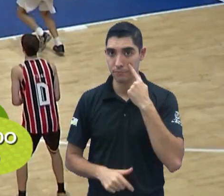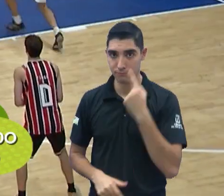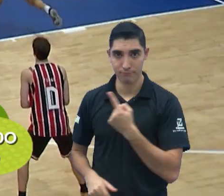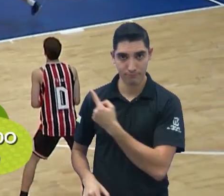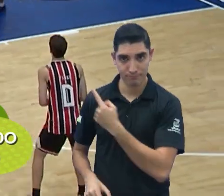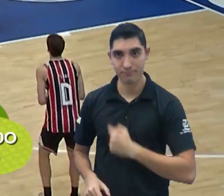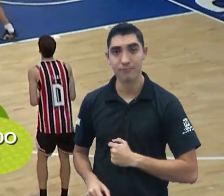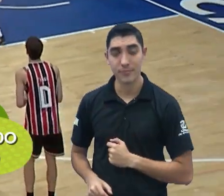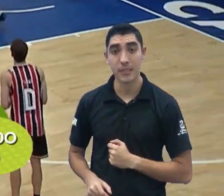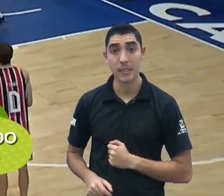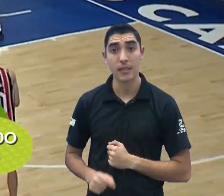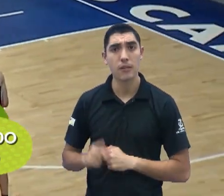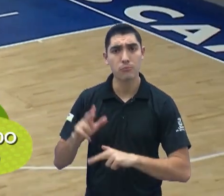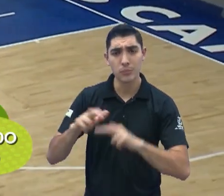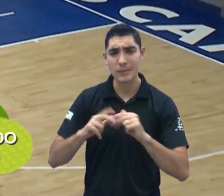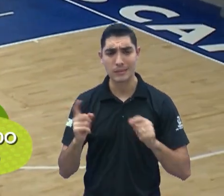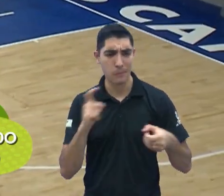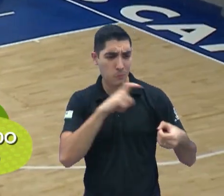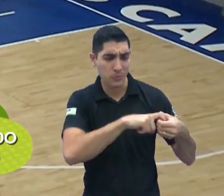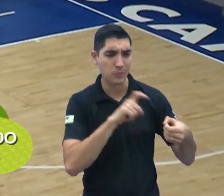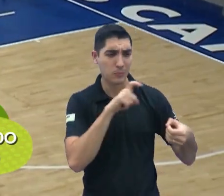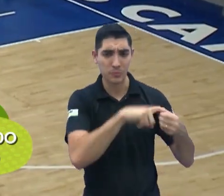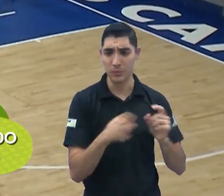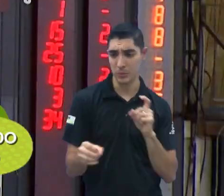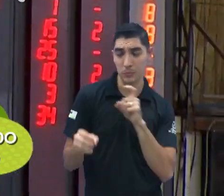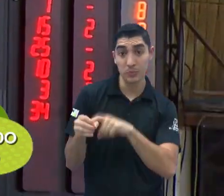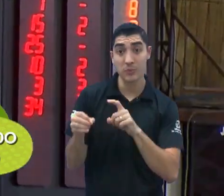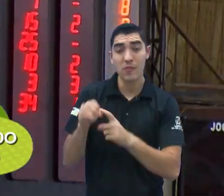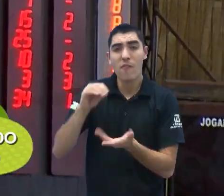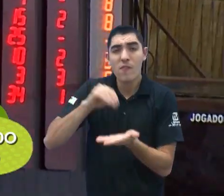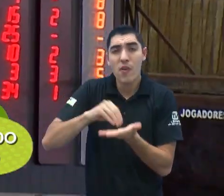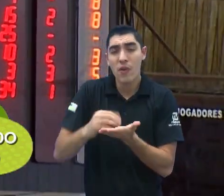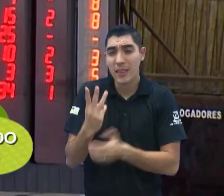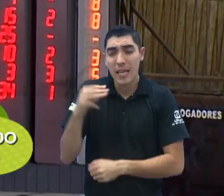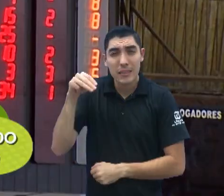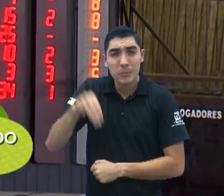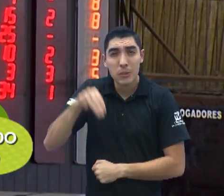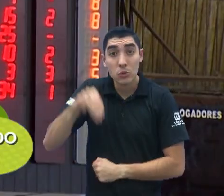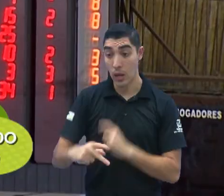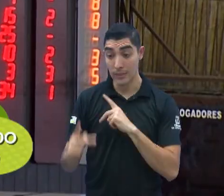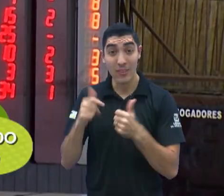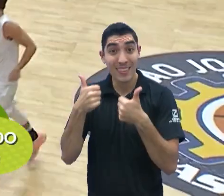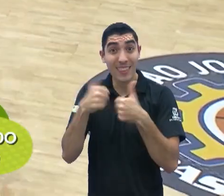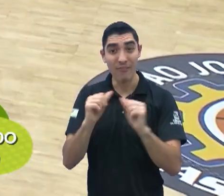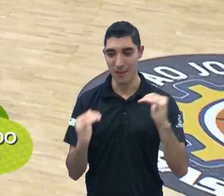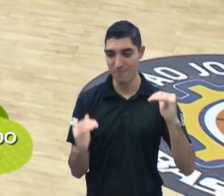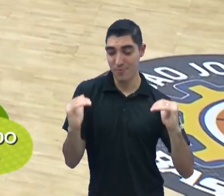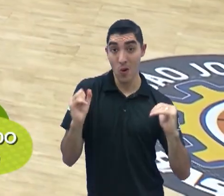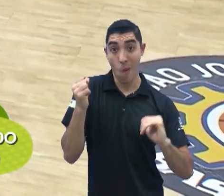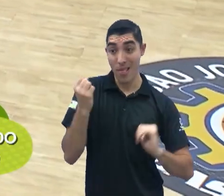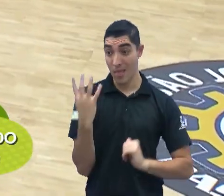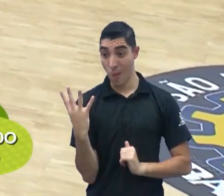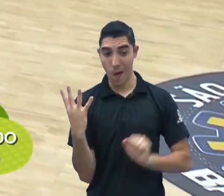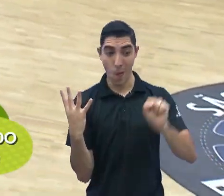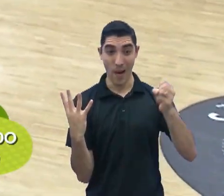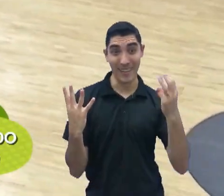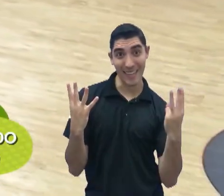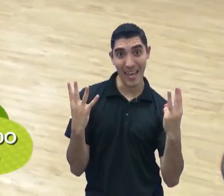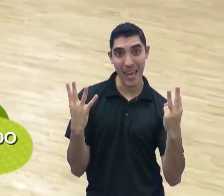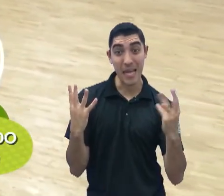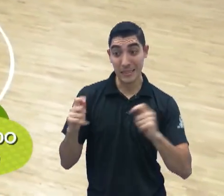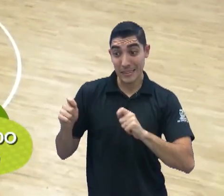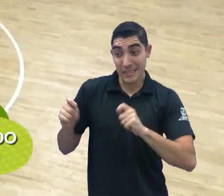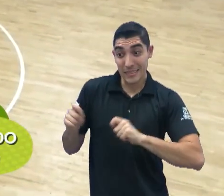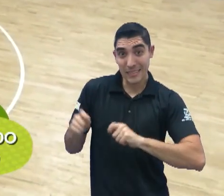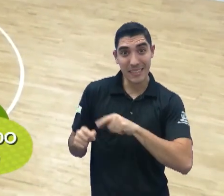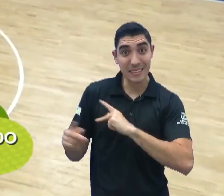de trocas de cestas, restando 3 minutos para o fim, o São José estava na frente por 1 ponto. Tudo indicava que o momento